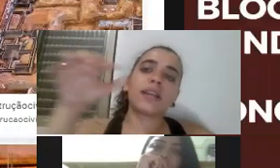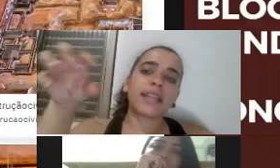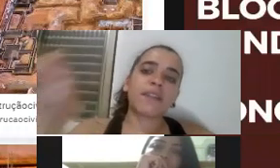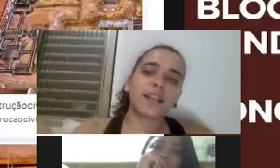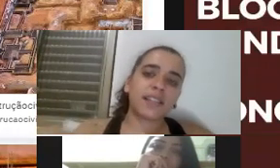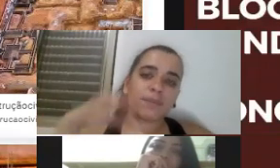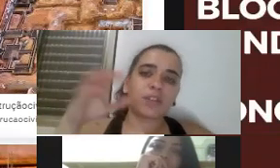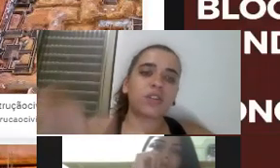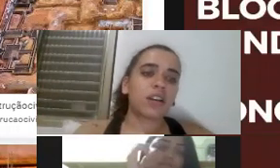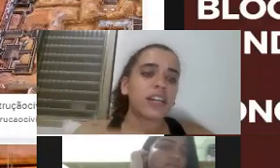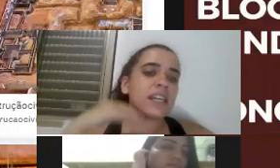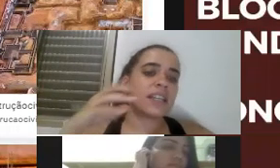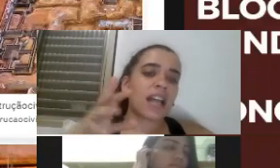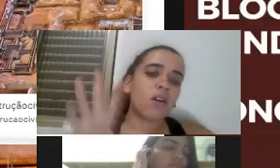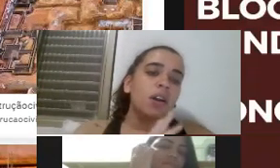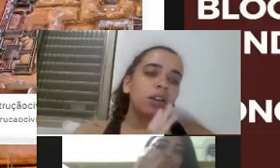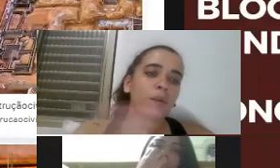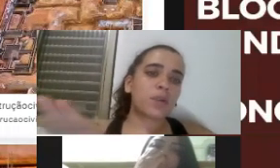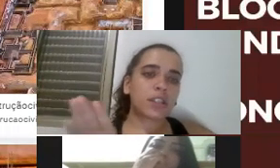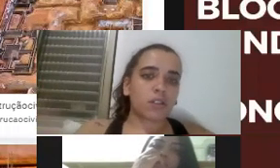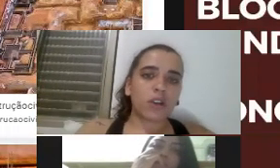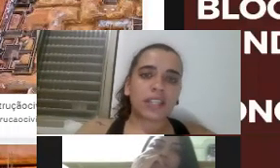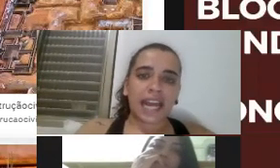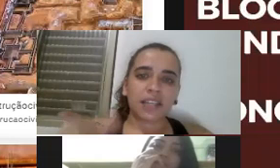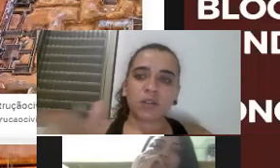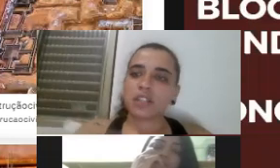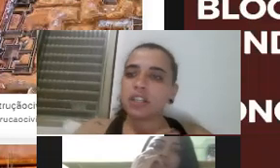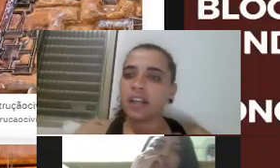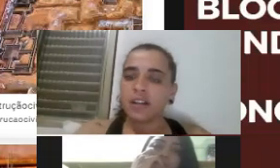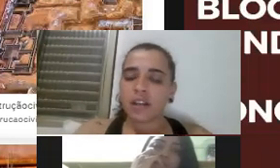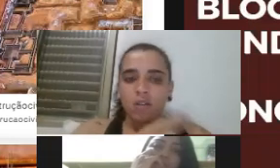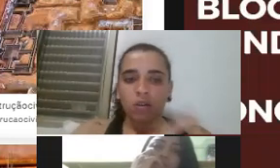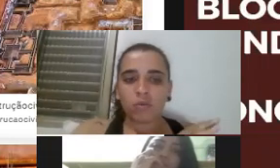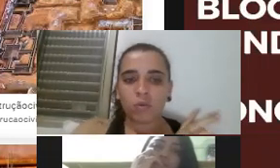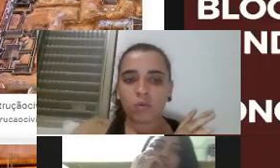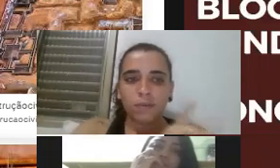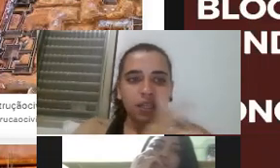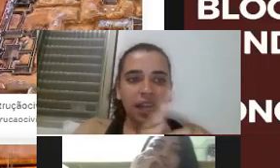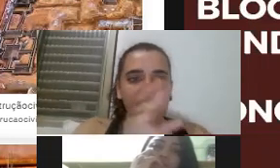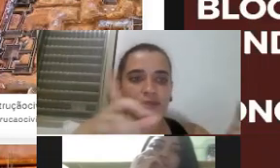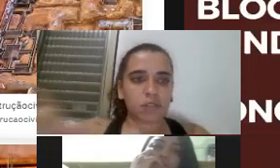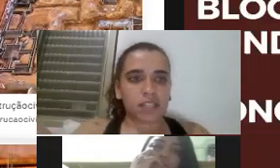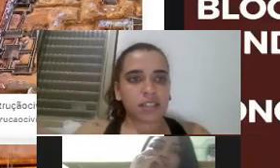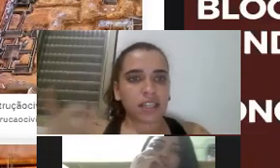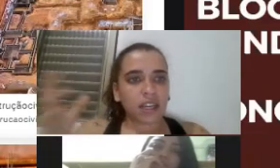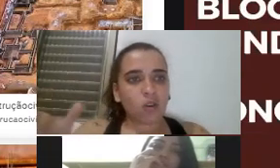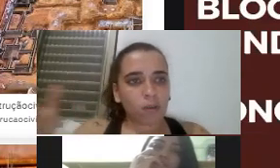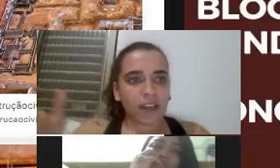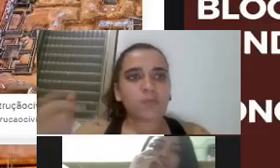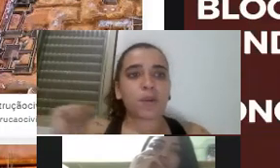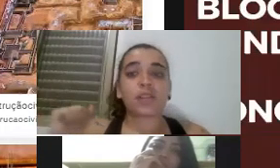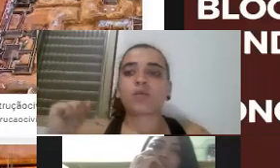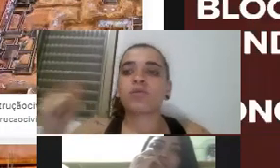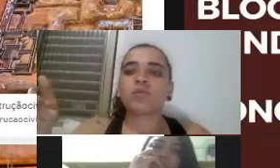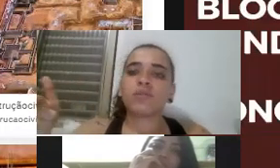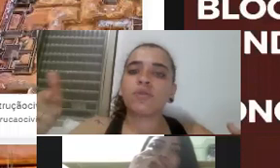concretagem, o que tem que fazer depois que joga aí e tal. Então, por isso que eu não vou entrar aqui no radier. O que me interessa é vocês entenderem como que